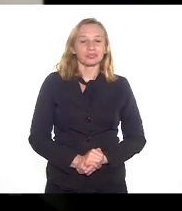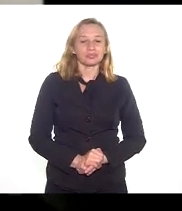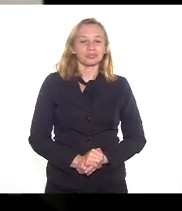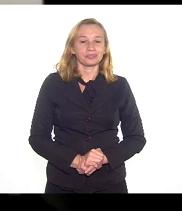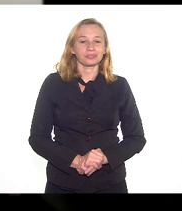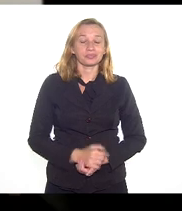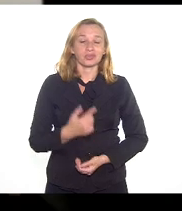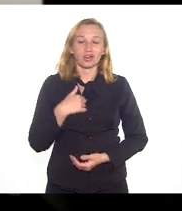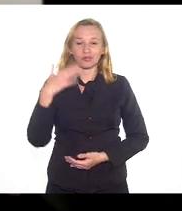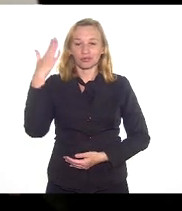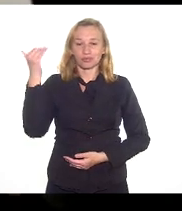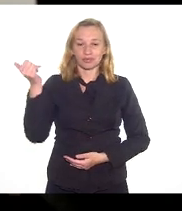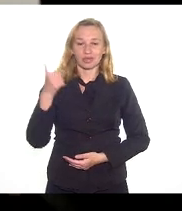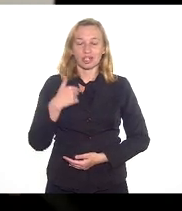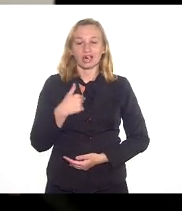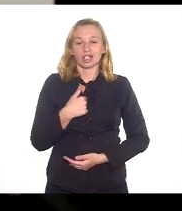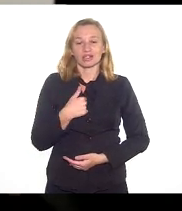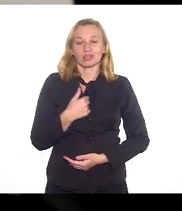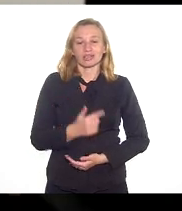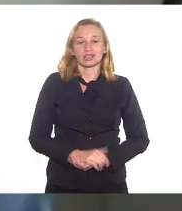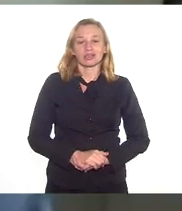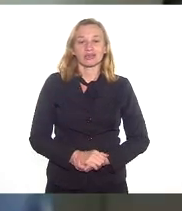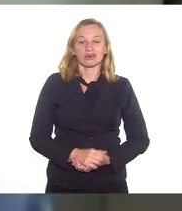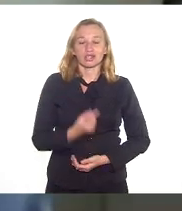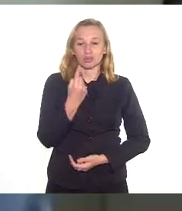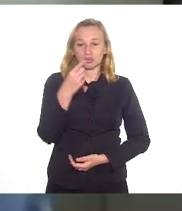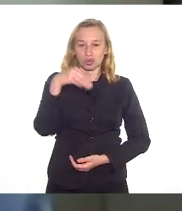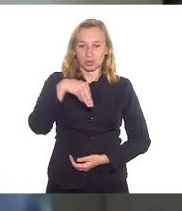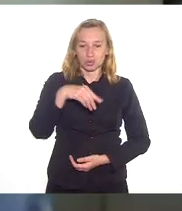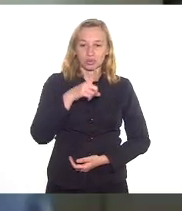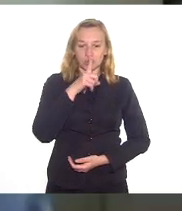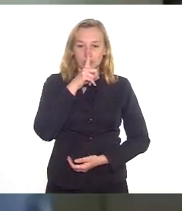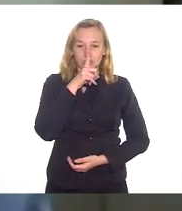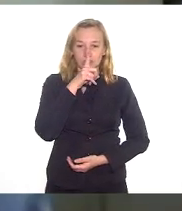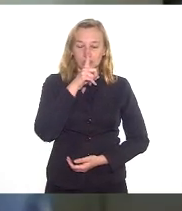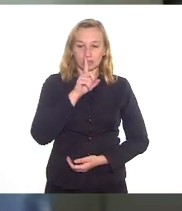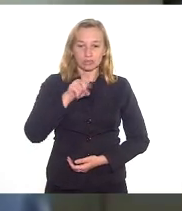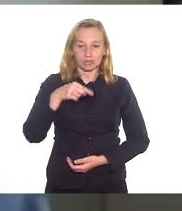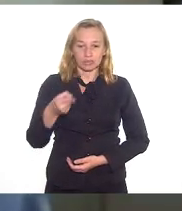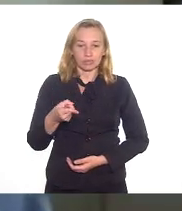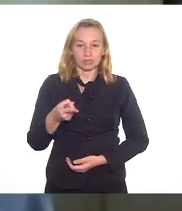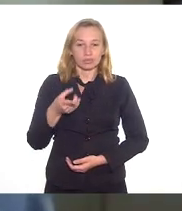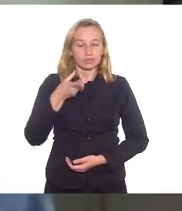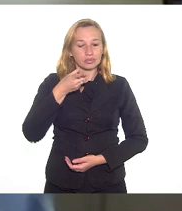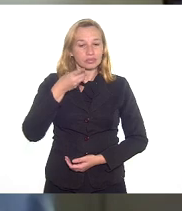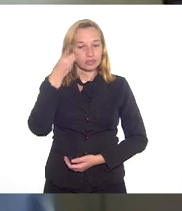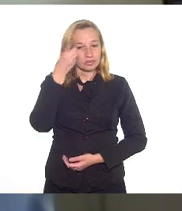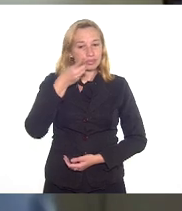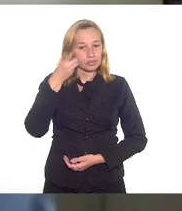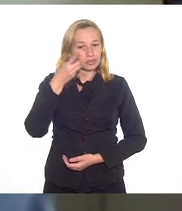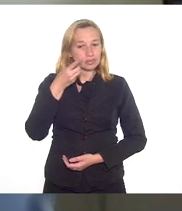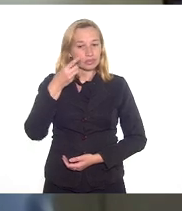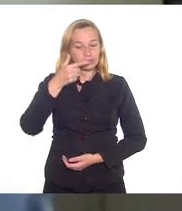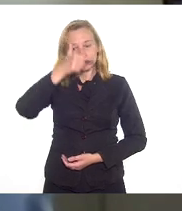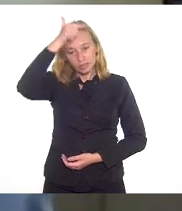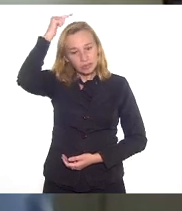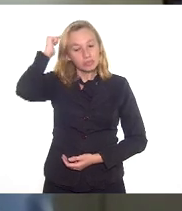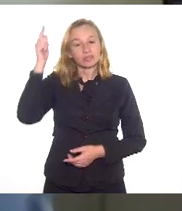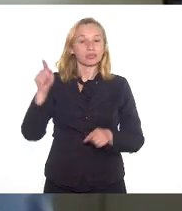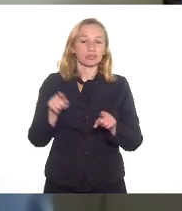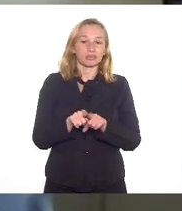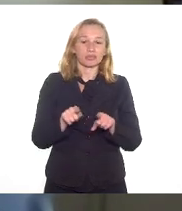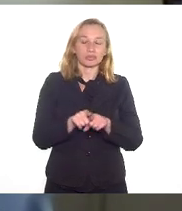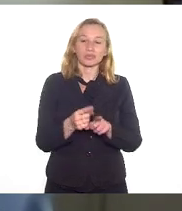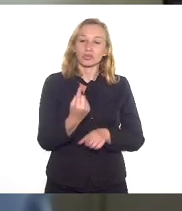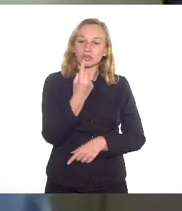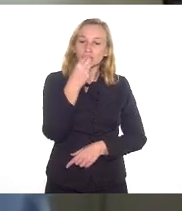Presidente. Sou fã. Vamos fazer um minuto de silêncio, presidente. Antes, porém. Deputado Luiz. Poderia também estender esse